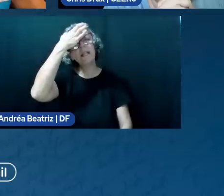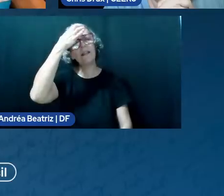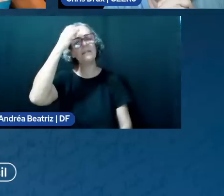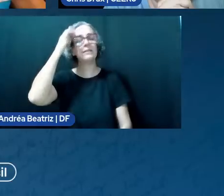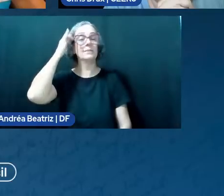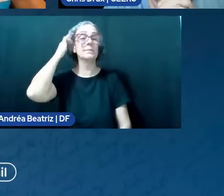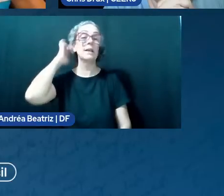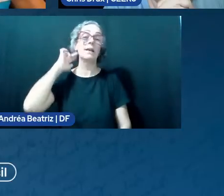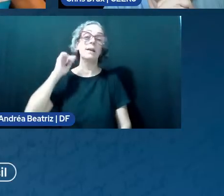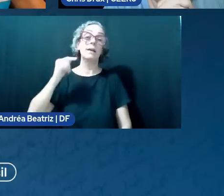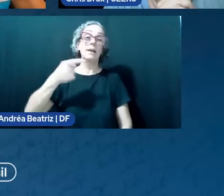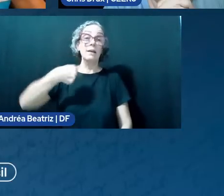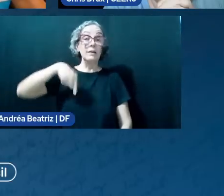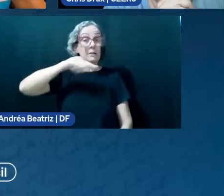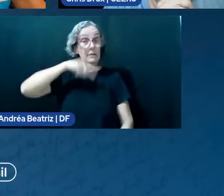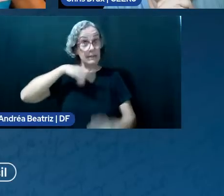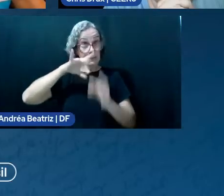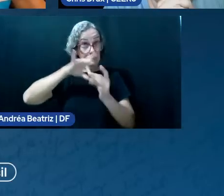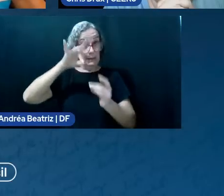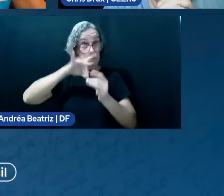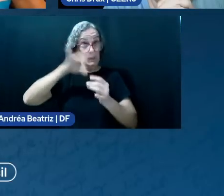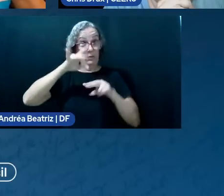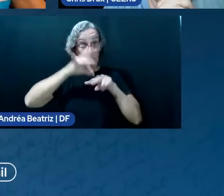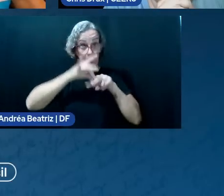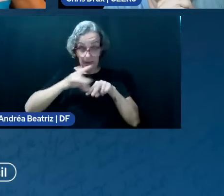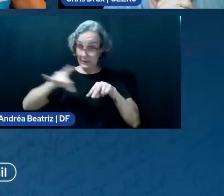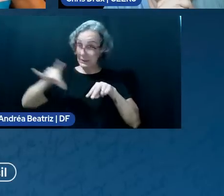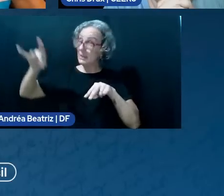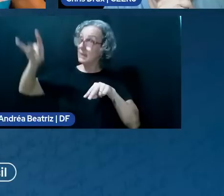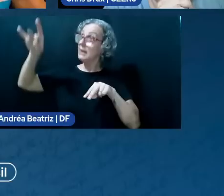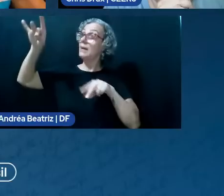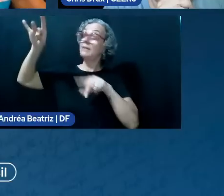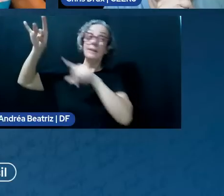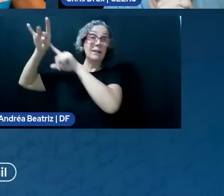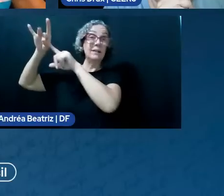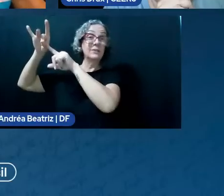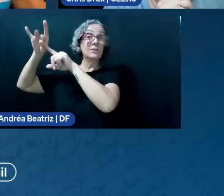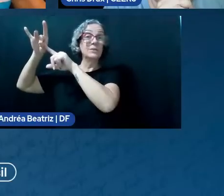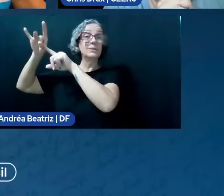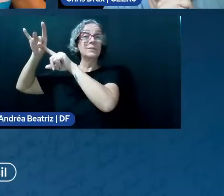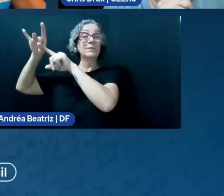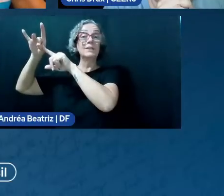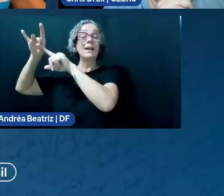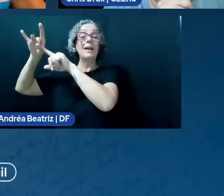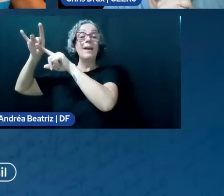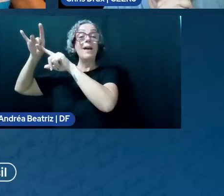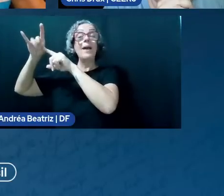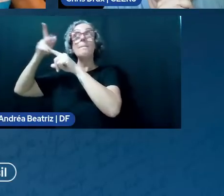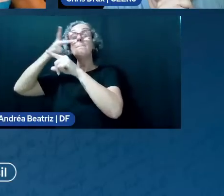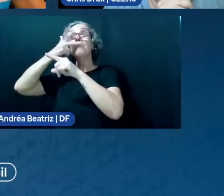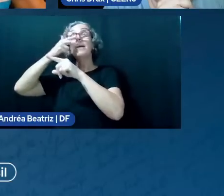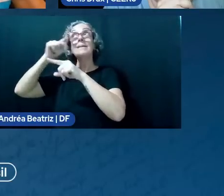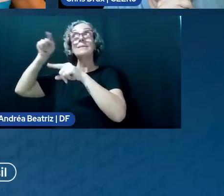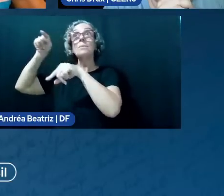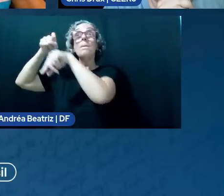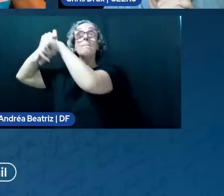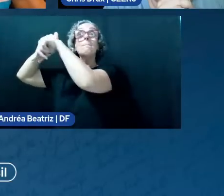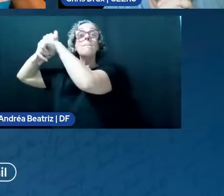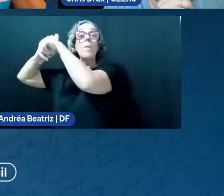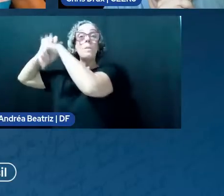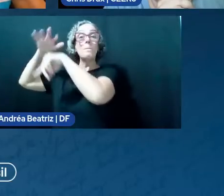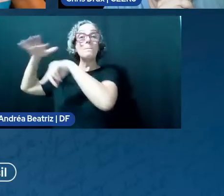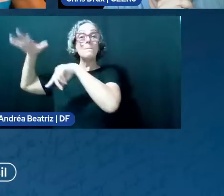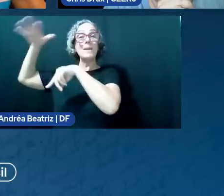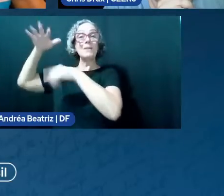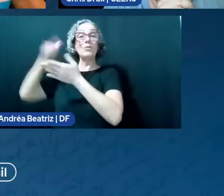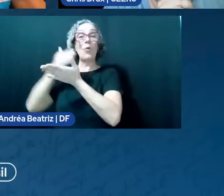quando desencarnam, já imediatamente é como que se um véu caísse dos seus olhos e eles passam a entender a